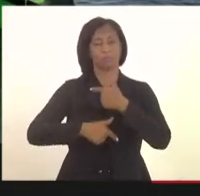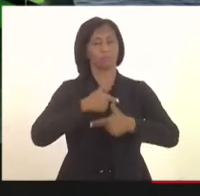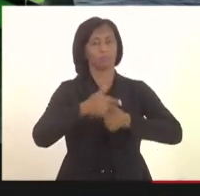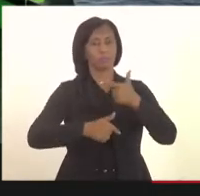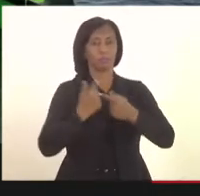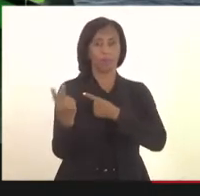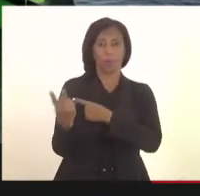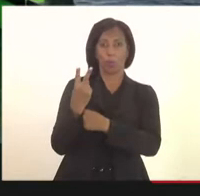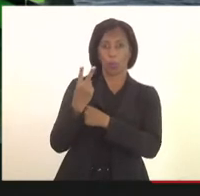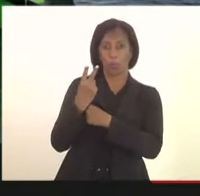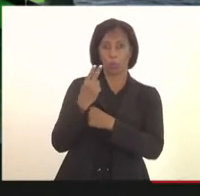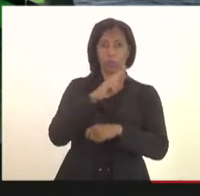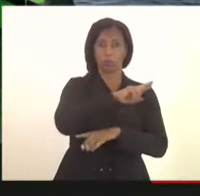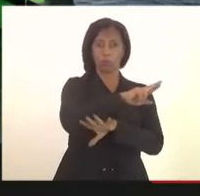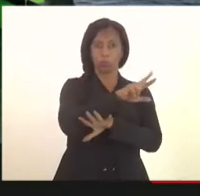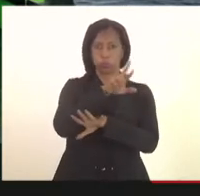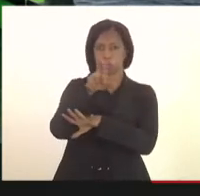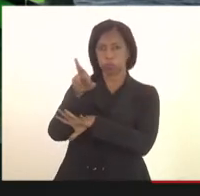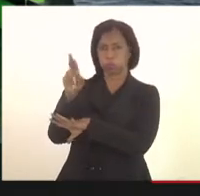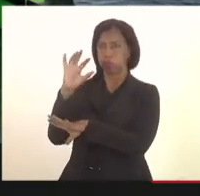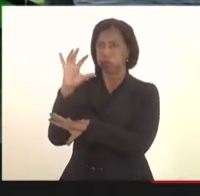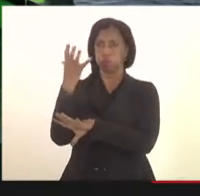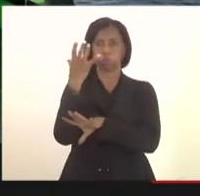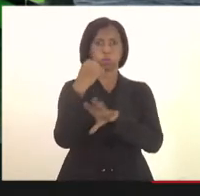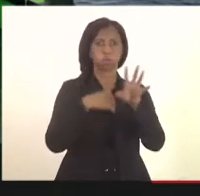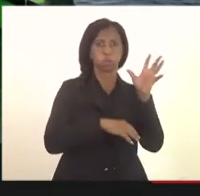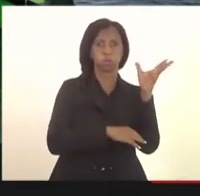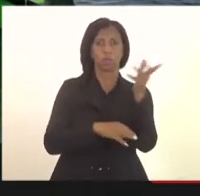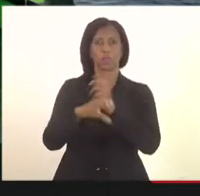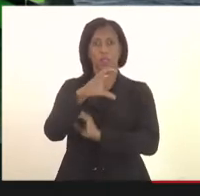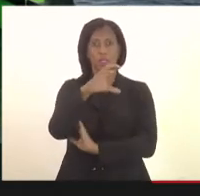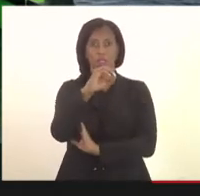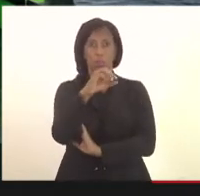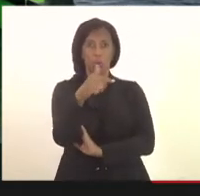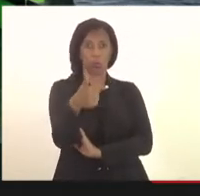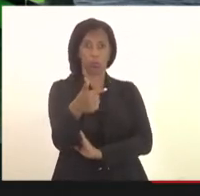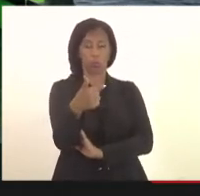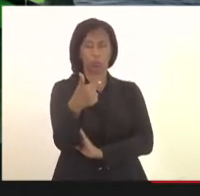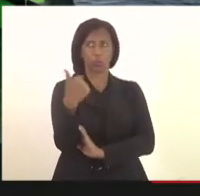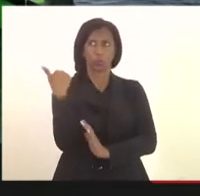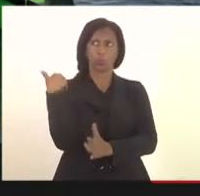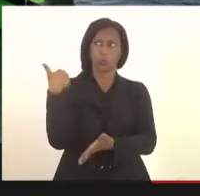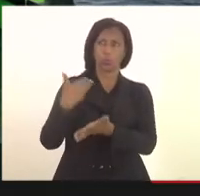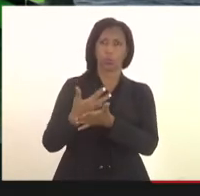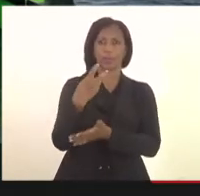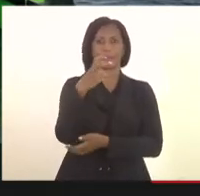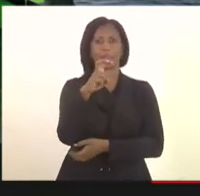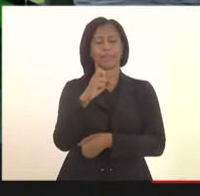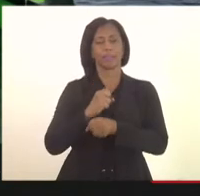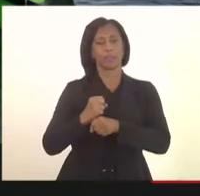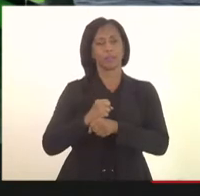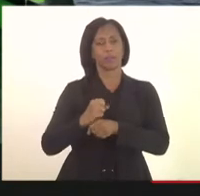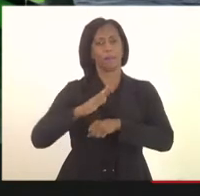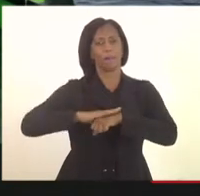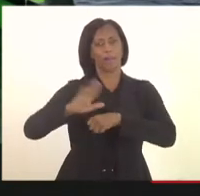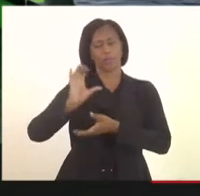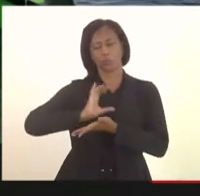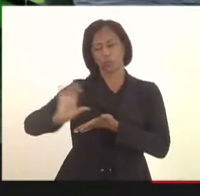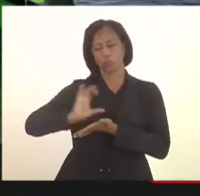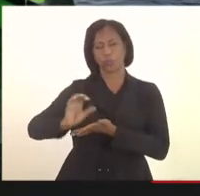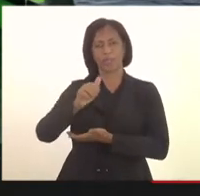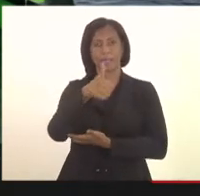proteção da biodiversidade e gestão de CO2. Nos últimos 5 anos, nós já investimos mais de 185